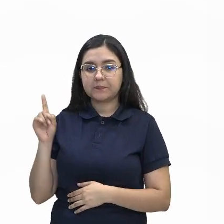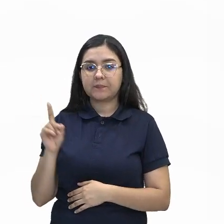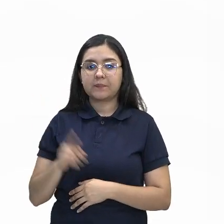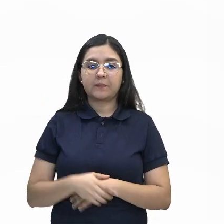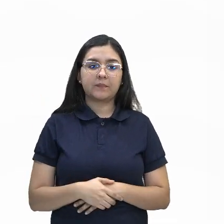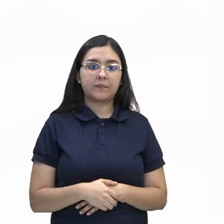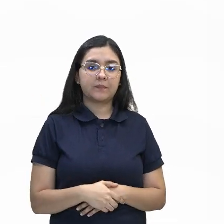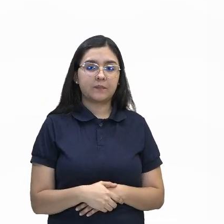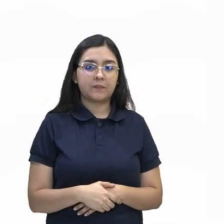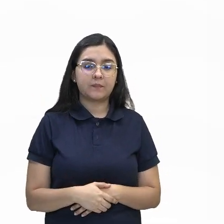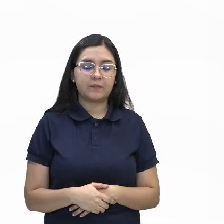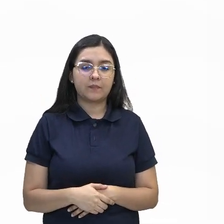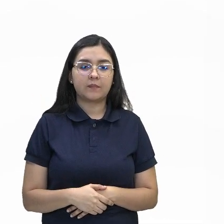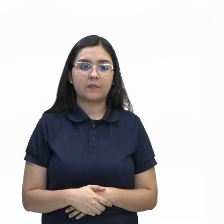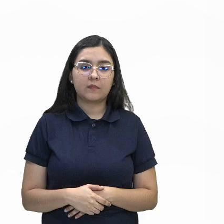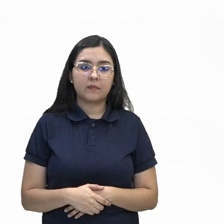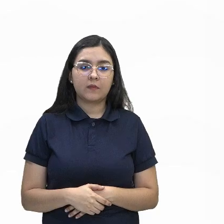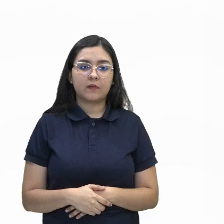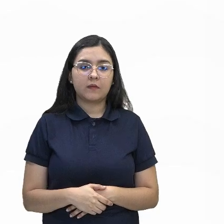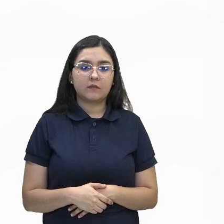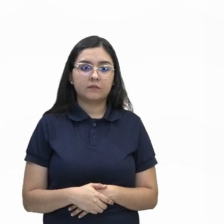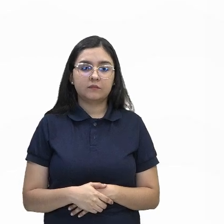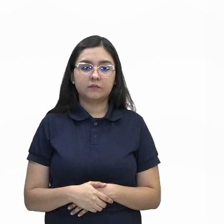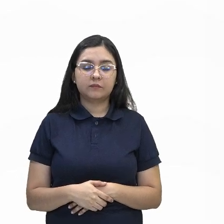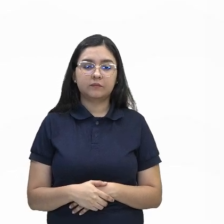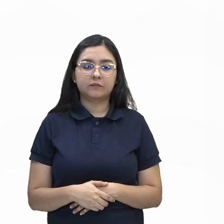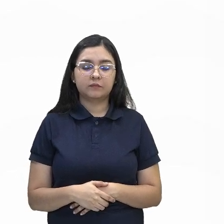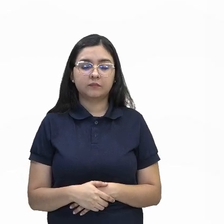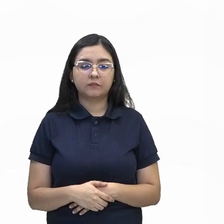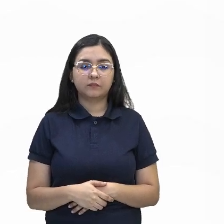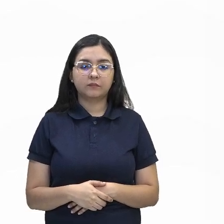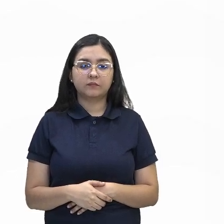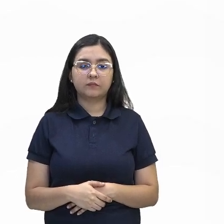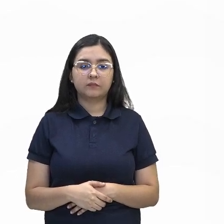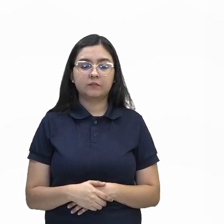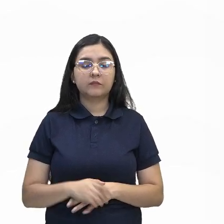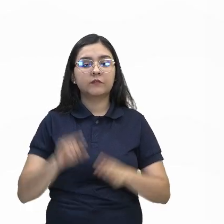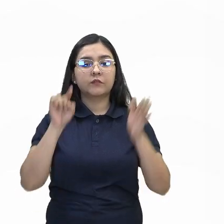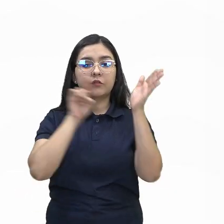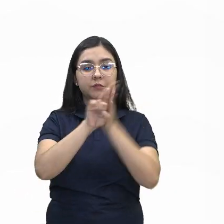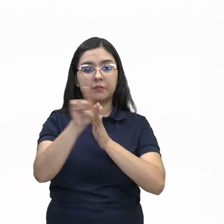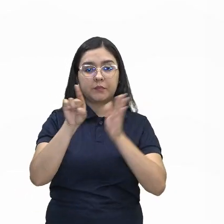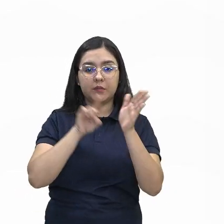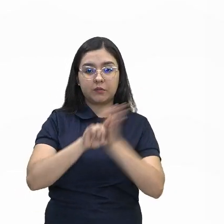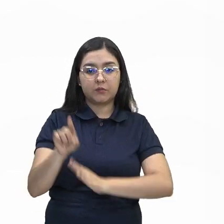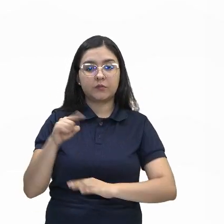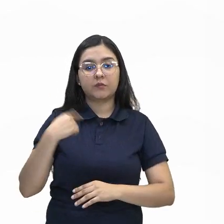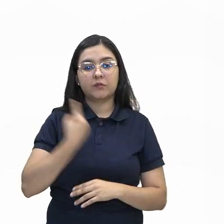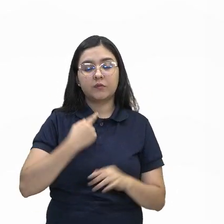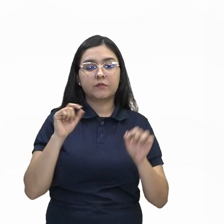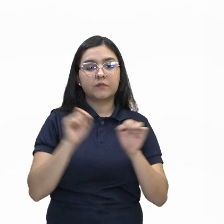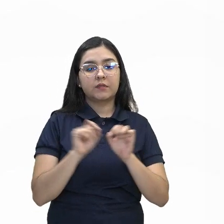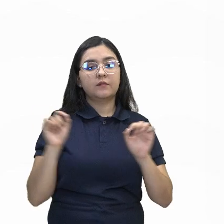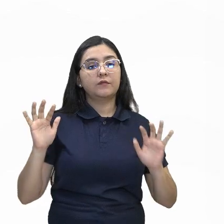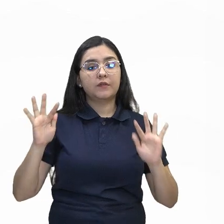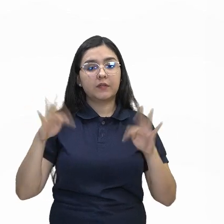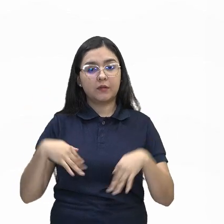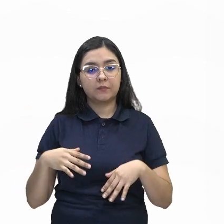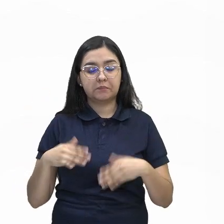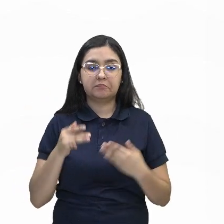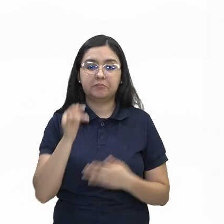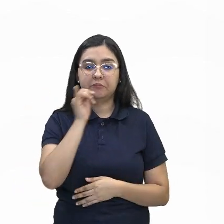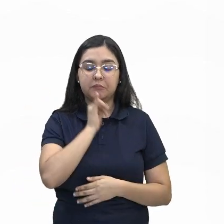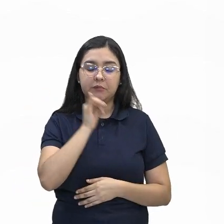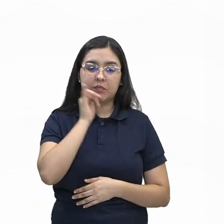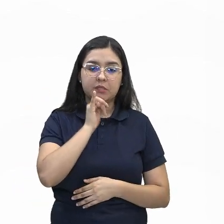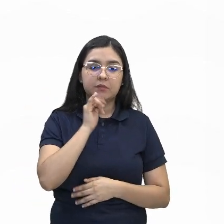de gramática, então, as question tags. O que são as question tags? São aquelas perguntinhas que nós fazemos ao final. Normalmente nós temos